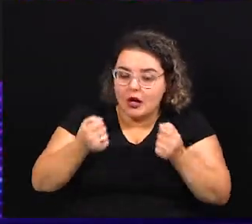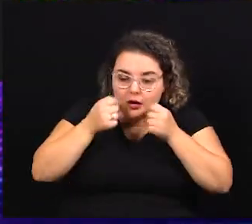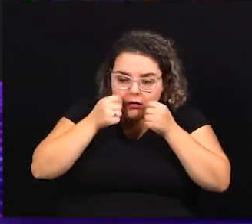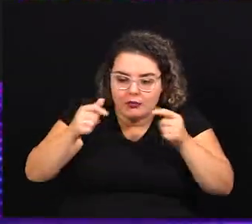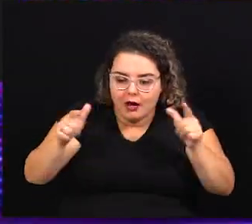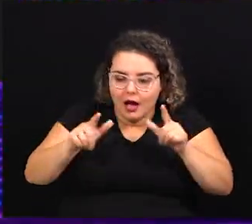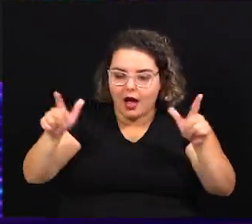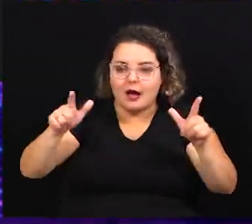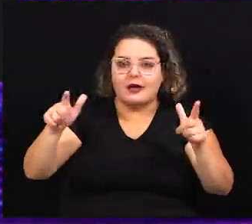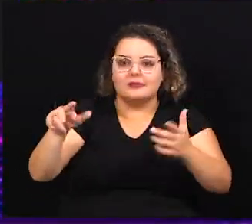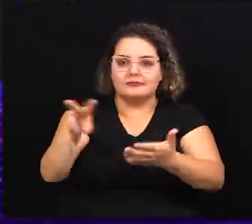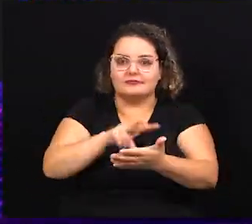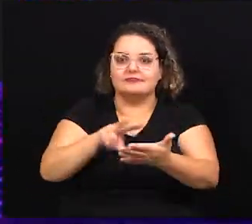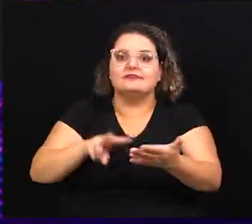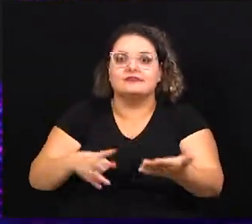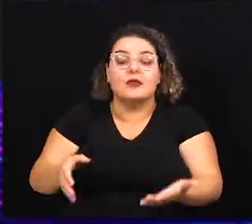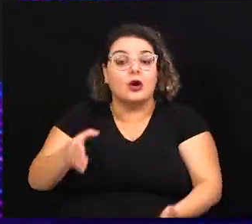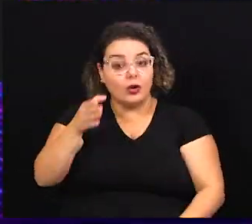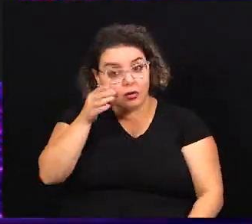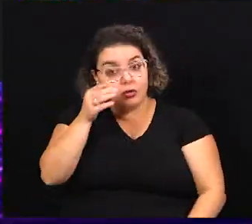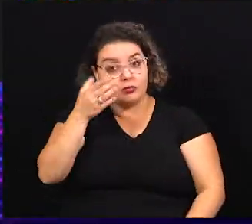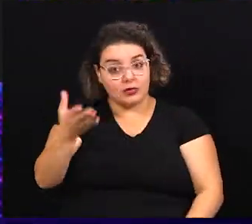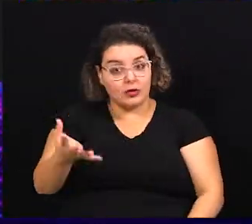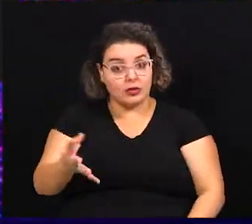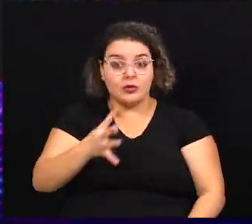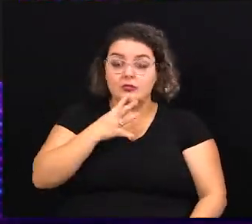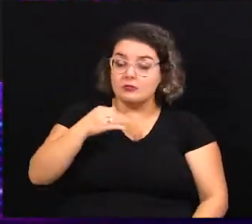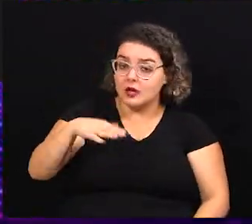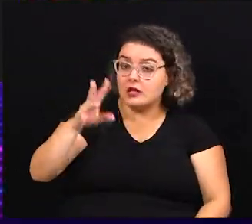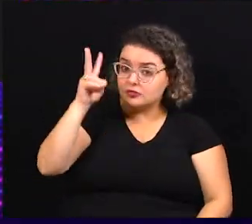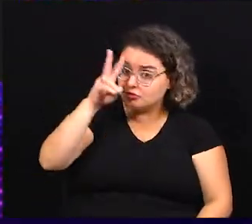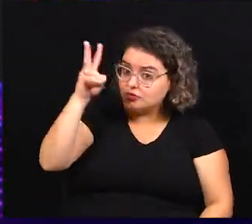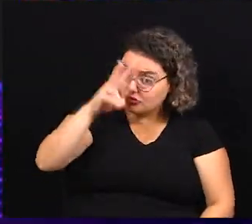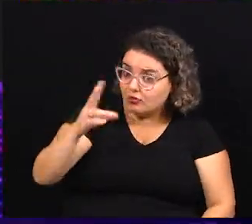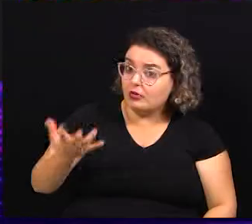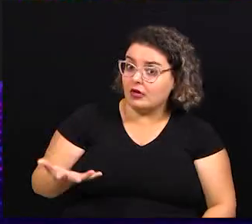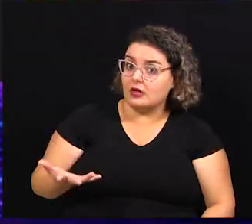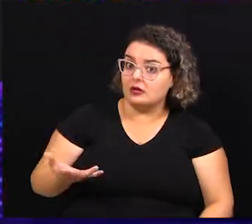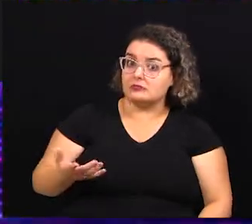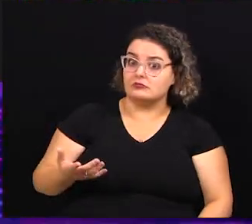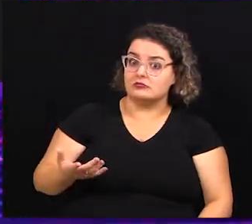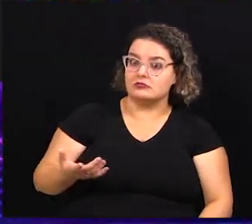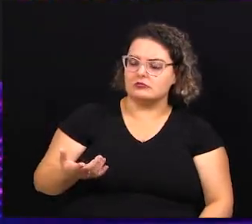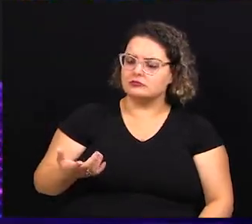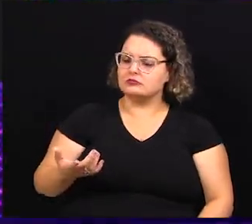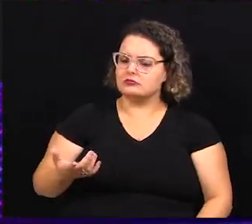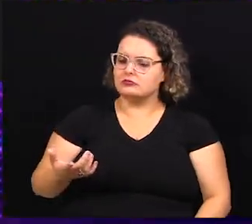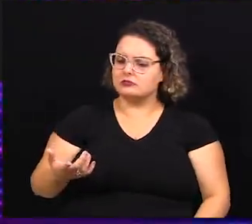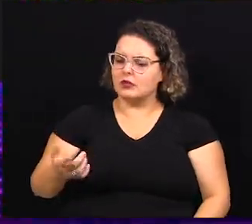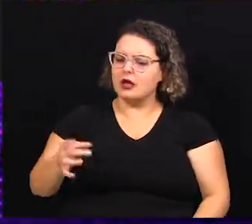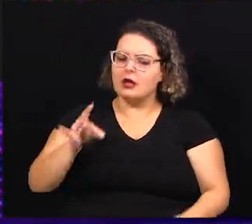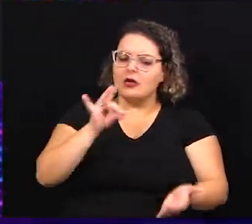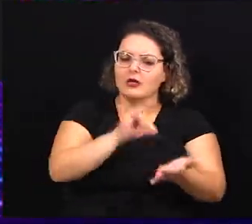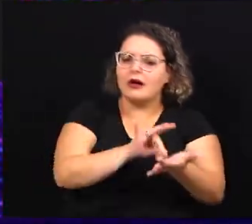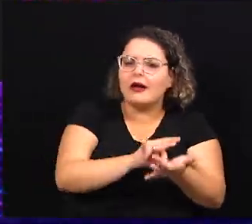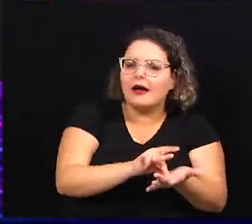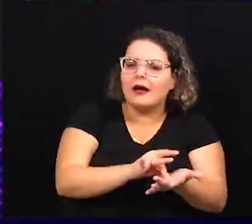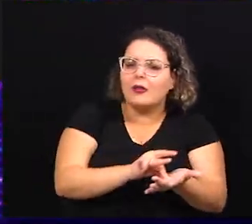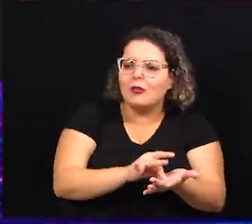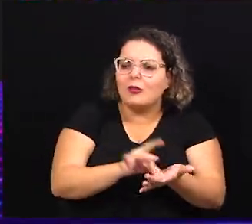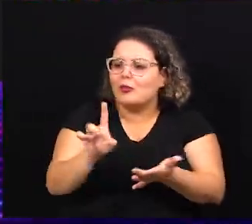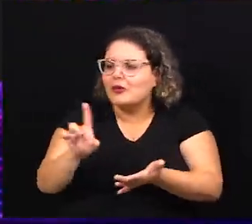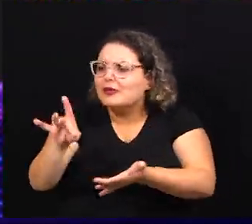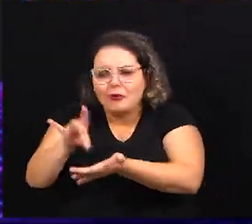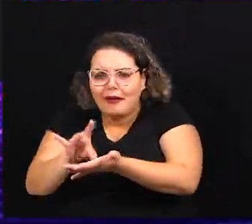acabo despertando, pelo que eu escuto de quem está lendo, curiosidade sobre conhecer um pouco mais de história. As pessoas vão lendo meu livro e vão falando, eu quero ver o que é real e o que não